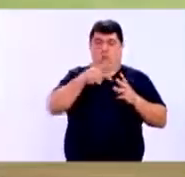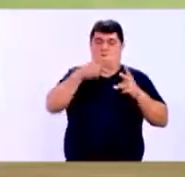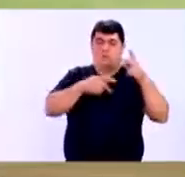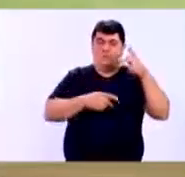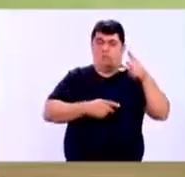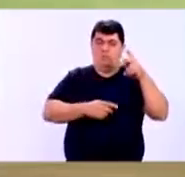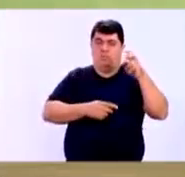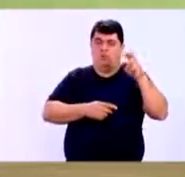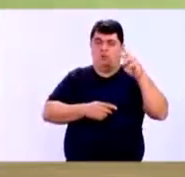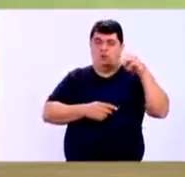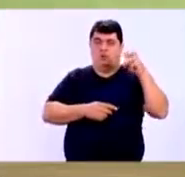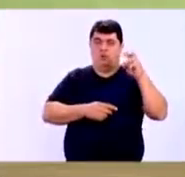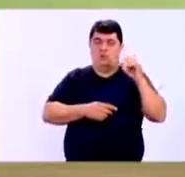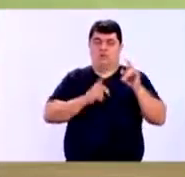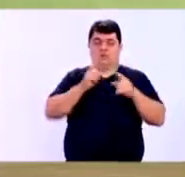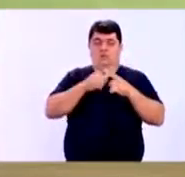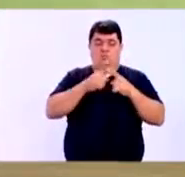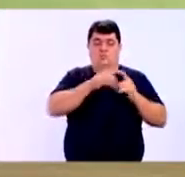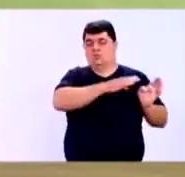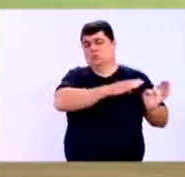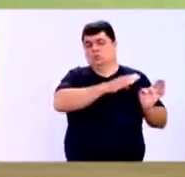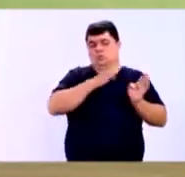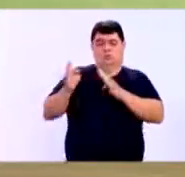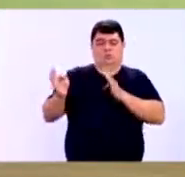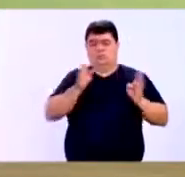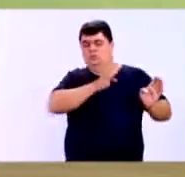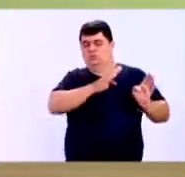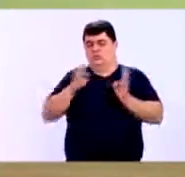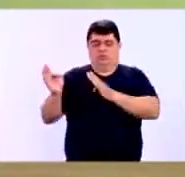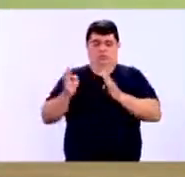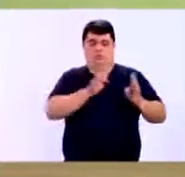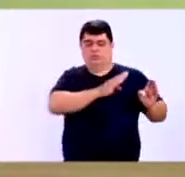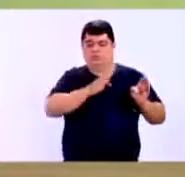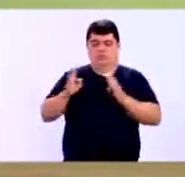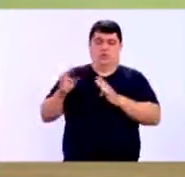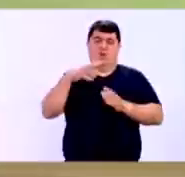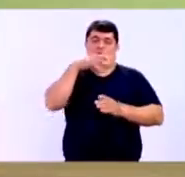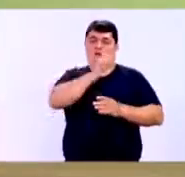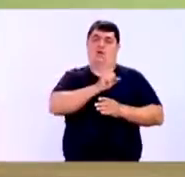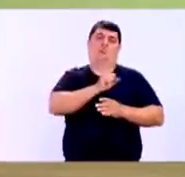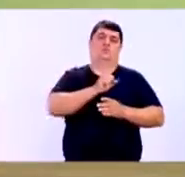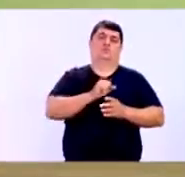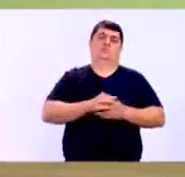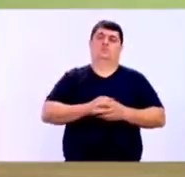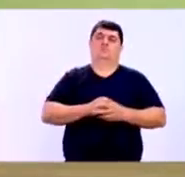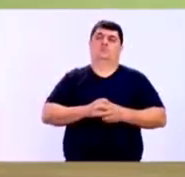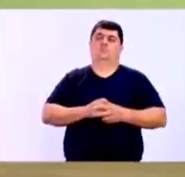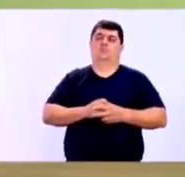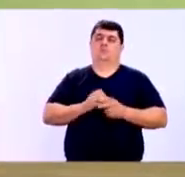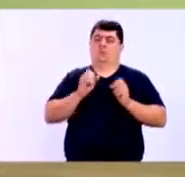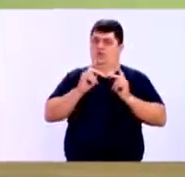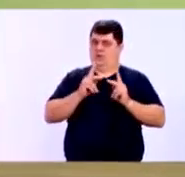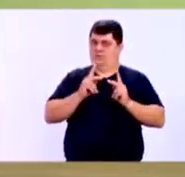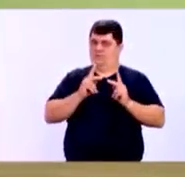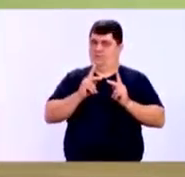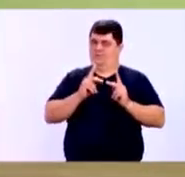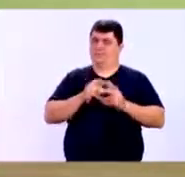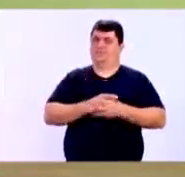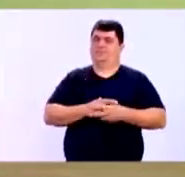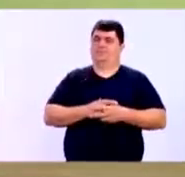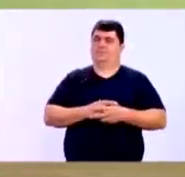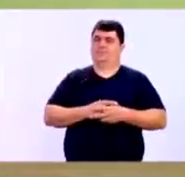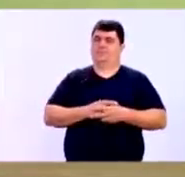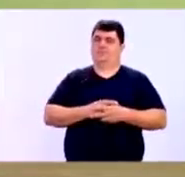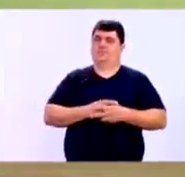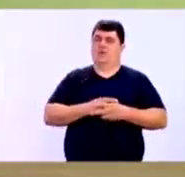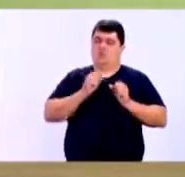aquele que é realizado a cada transação contábil, a cada aquisição, a cada venda. Ok, pessoal?